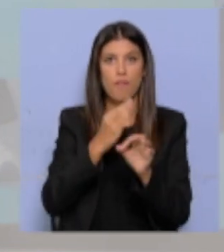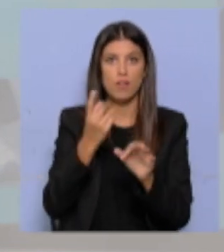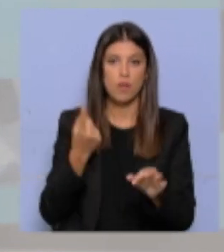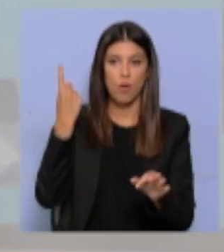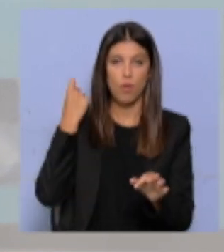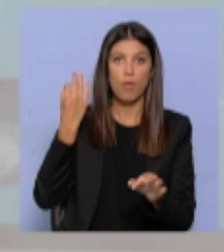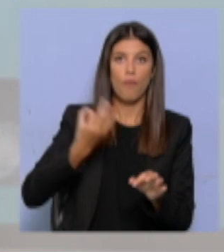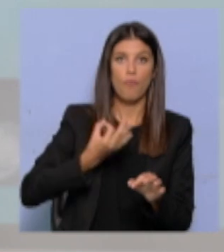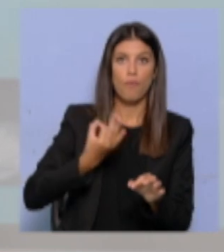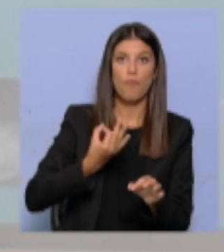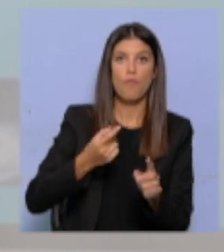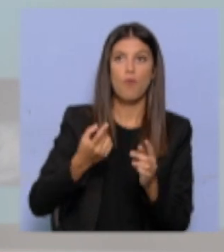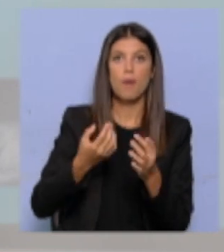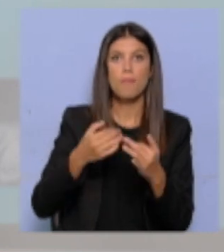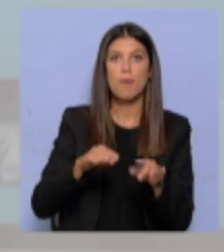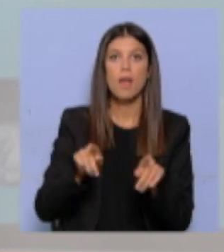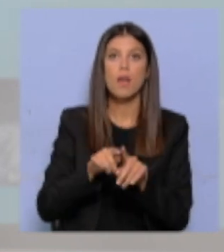ficarmos apenas por este aspecto,